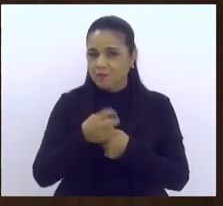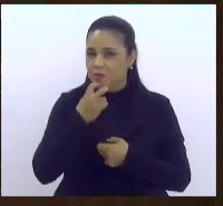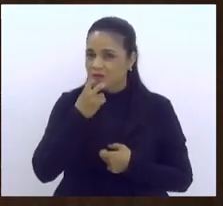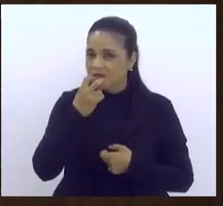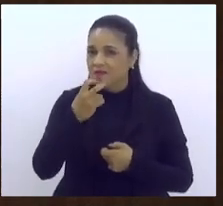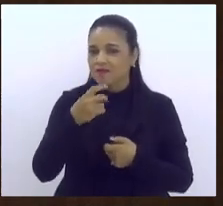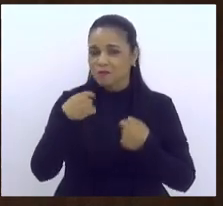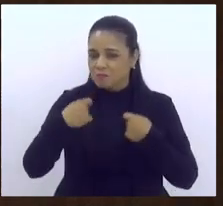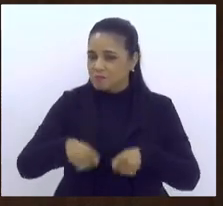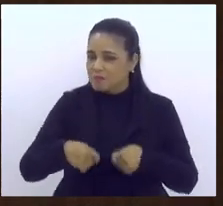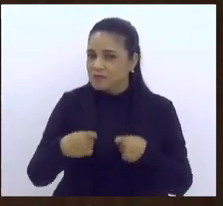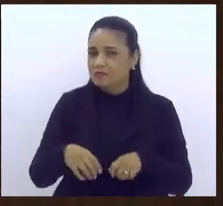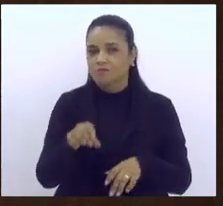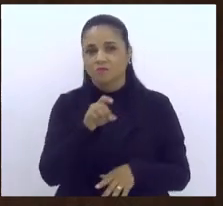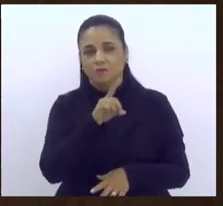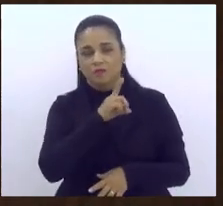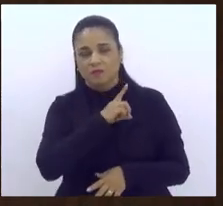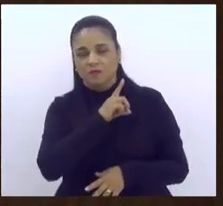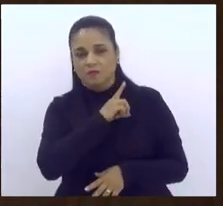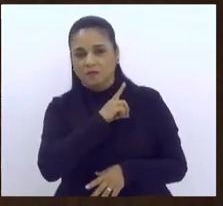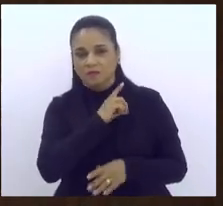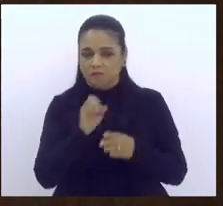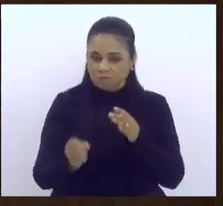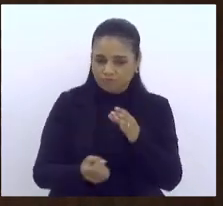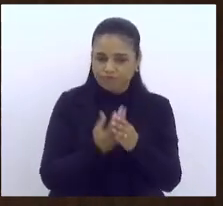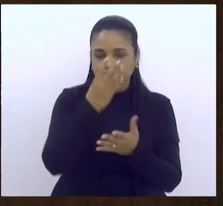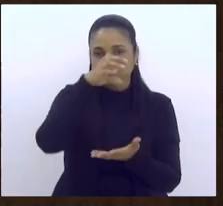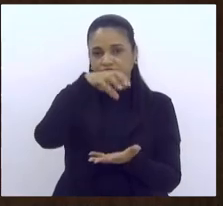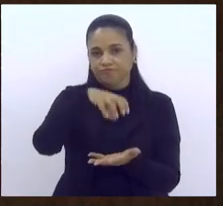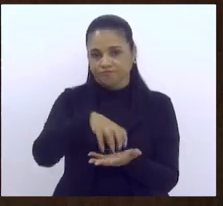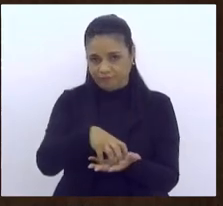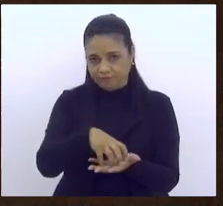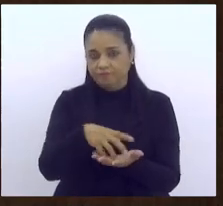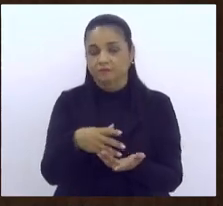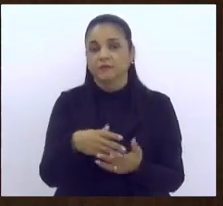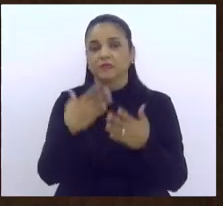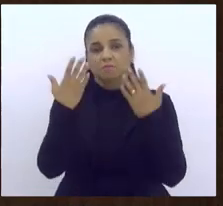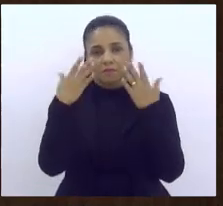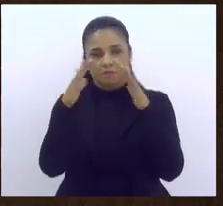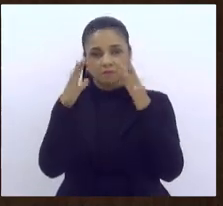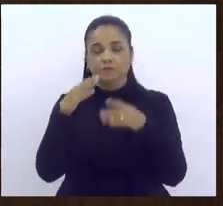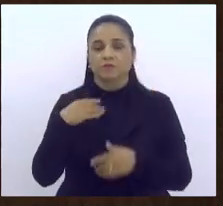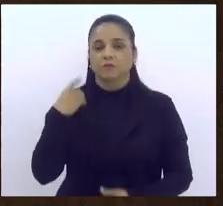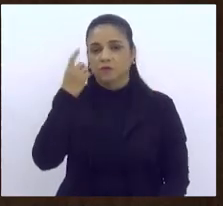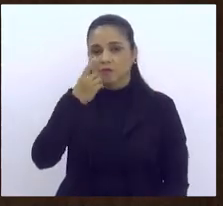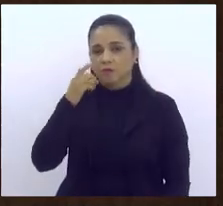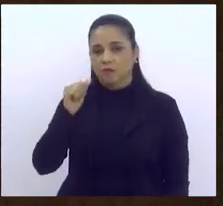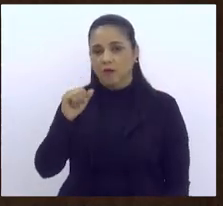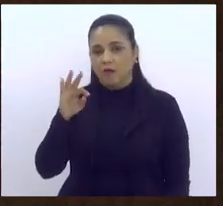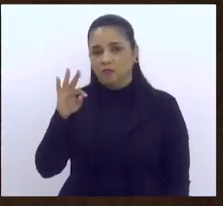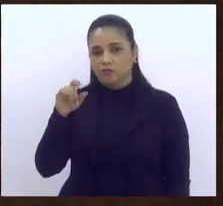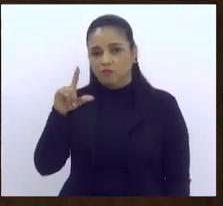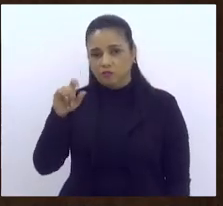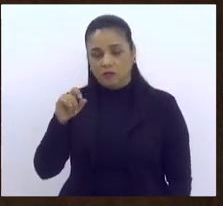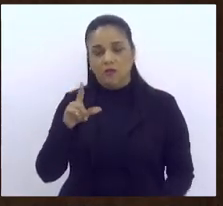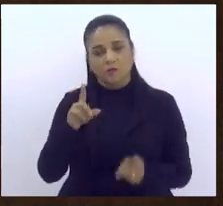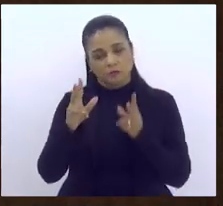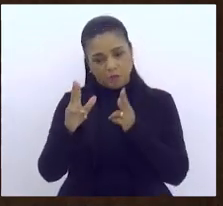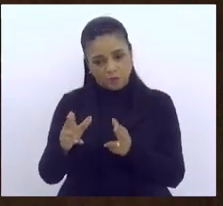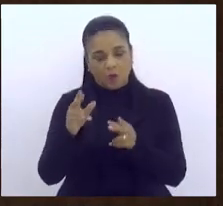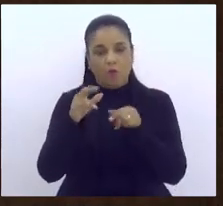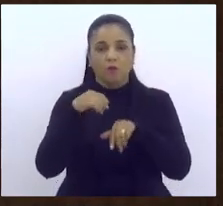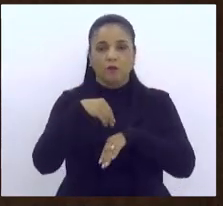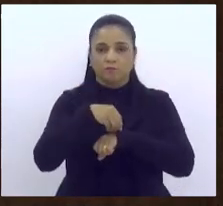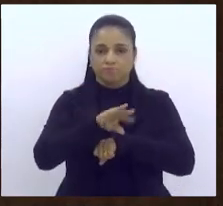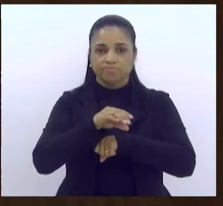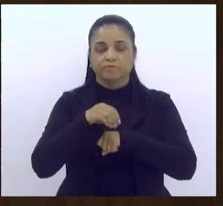uma necessidade de uma delegacia implementada nesse local. Então, parabenizando o colega Átila Nunes e dizendo também que eu tenho uma indicação